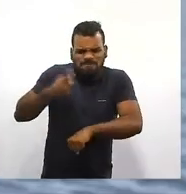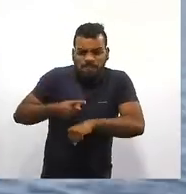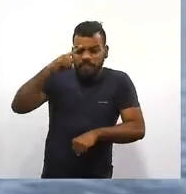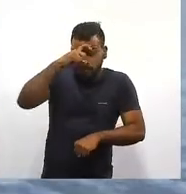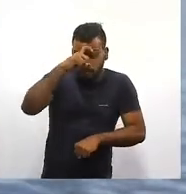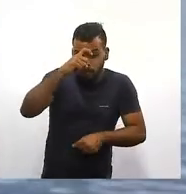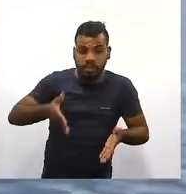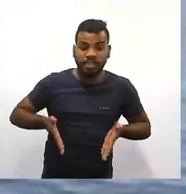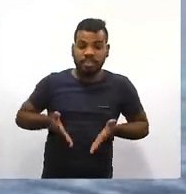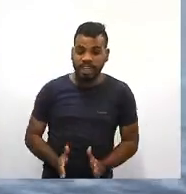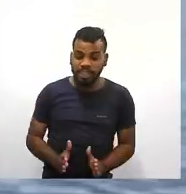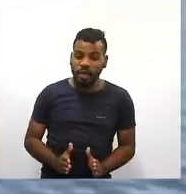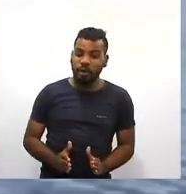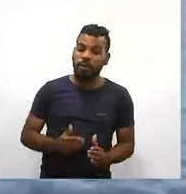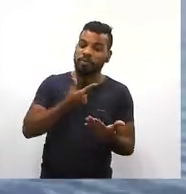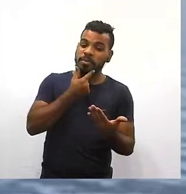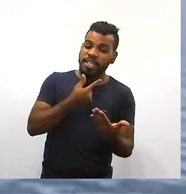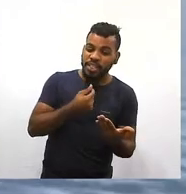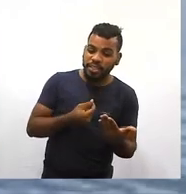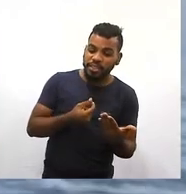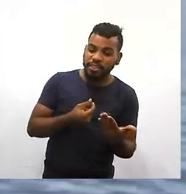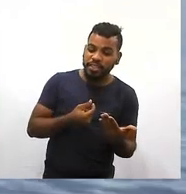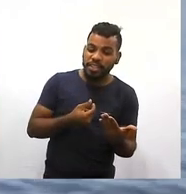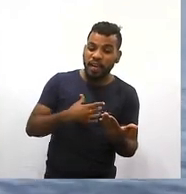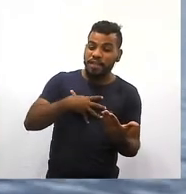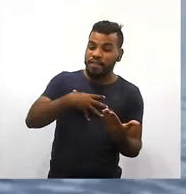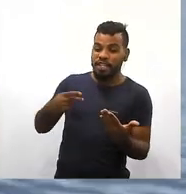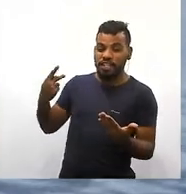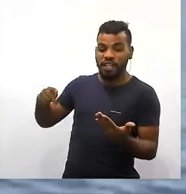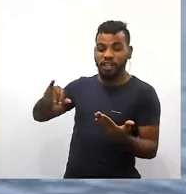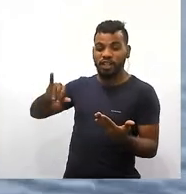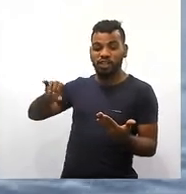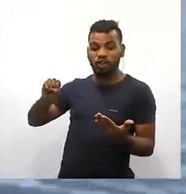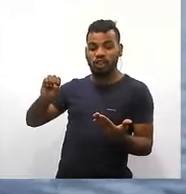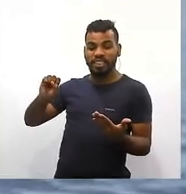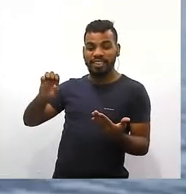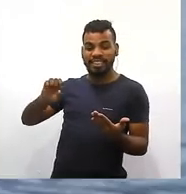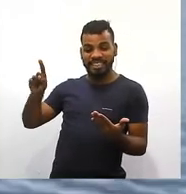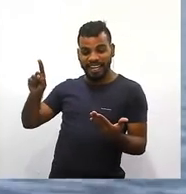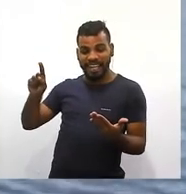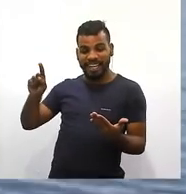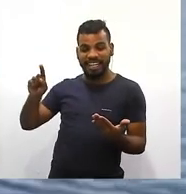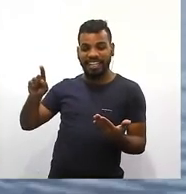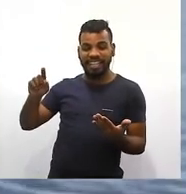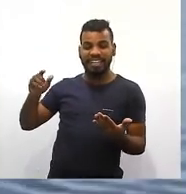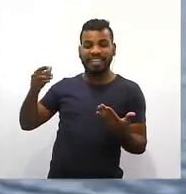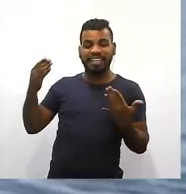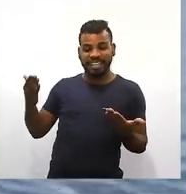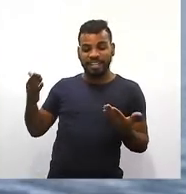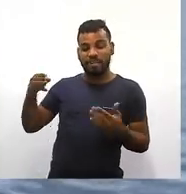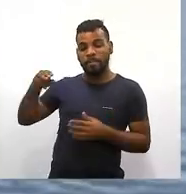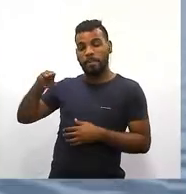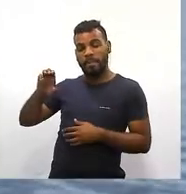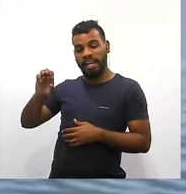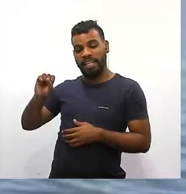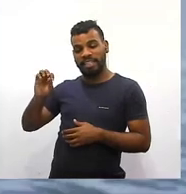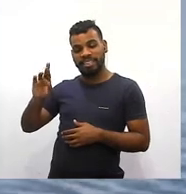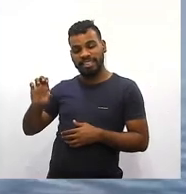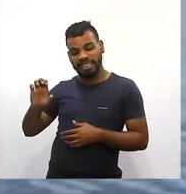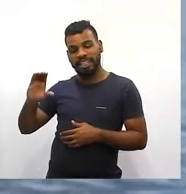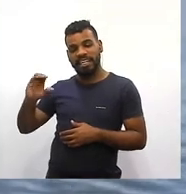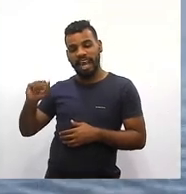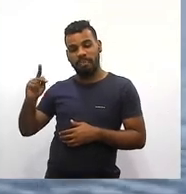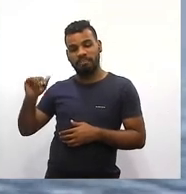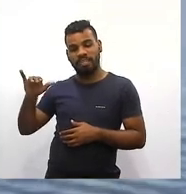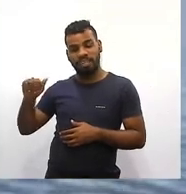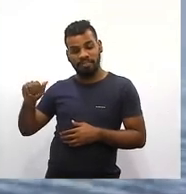nasceu um menino, filho de José, mestre Carpina. Nasceu um menino, filho de José